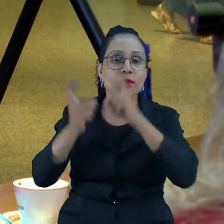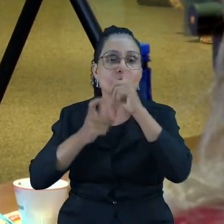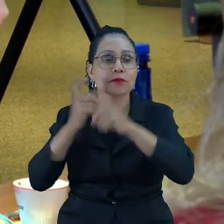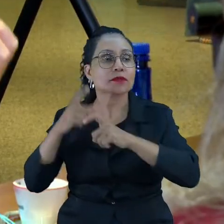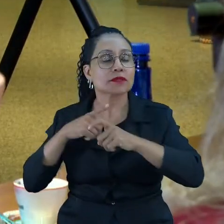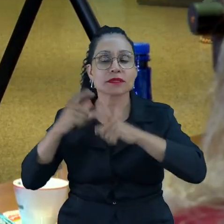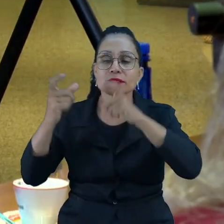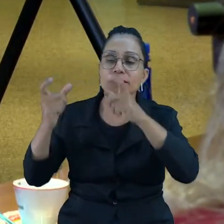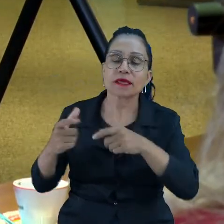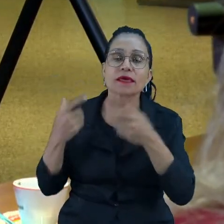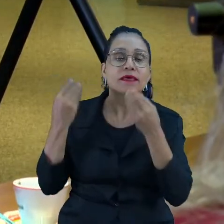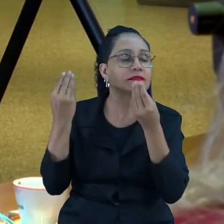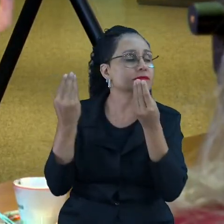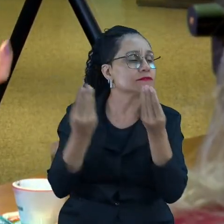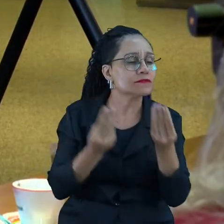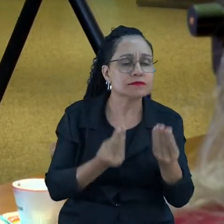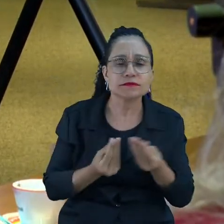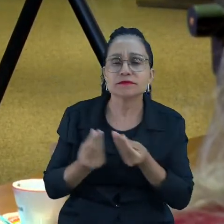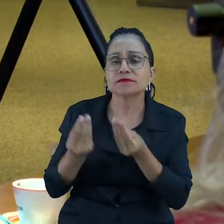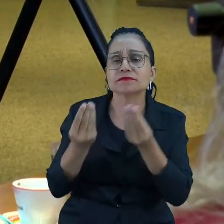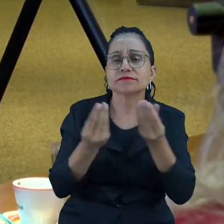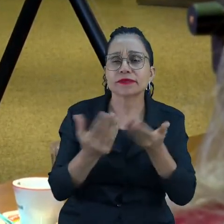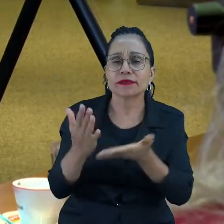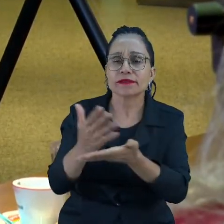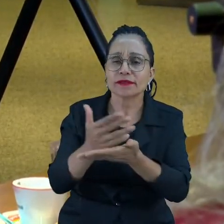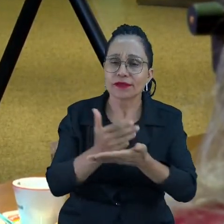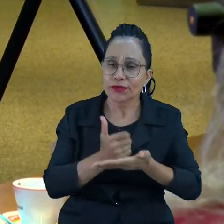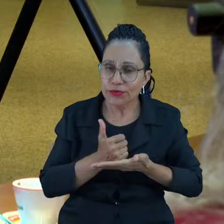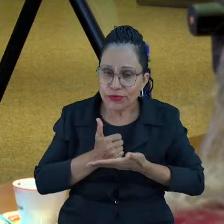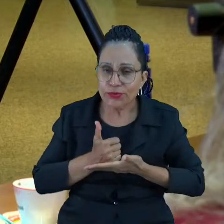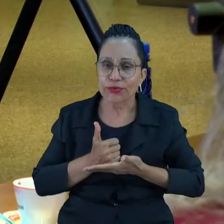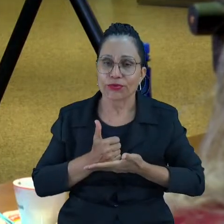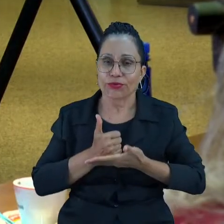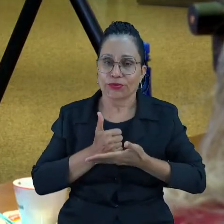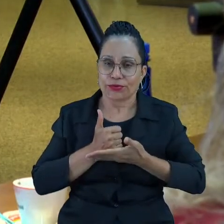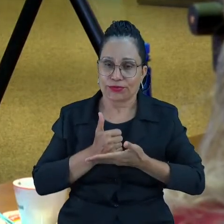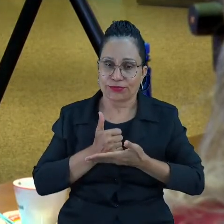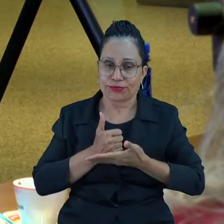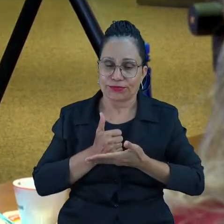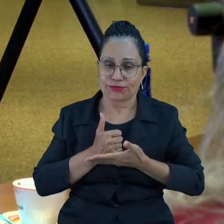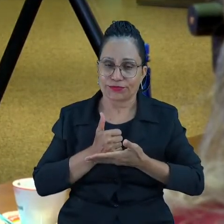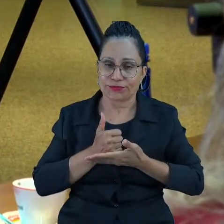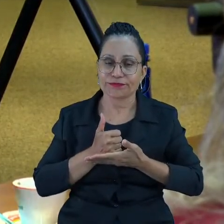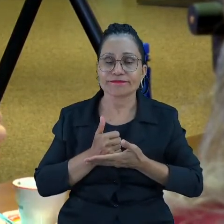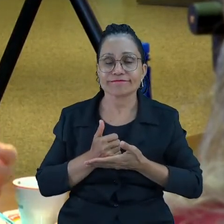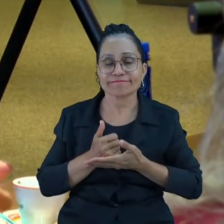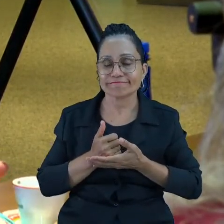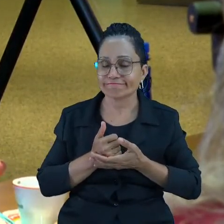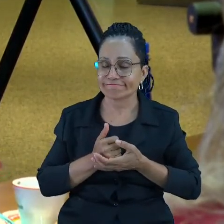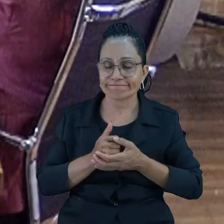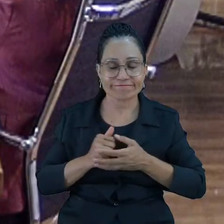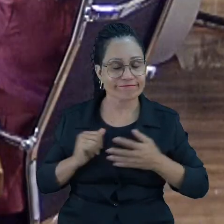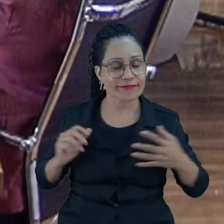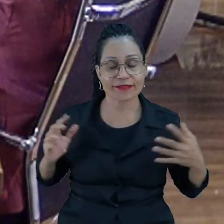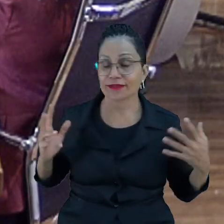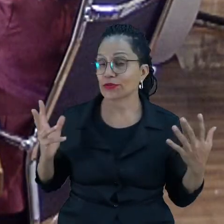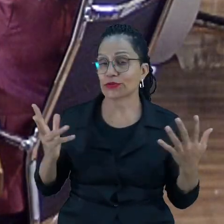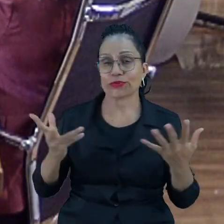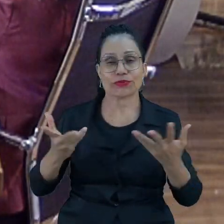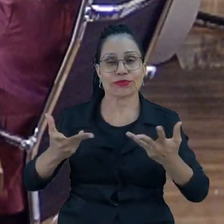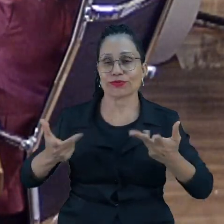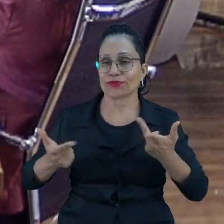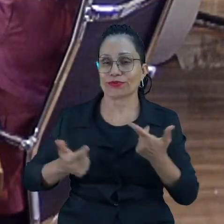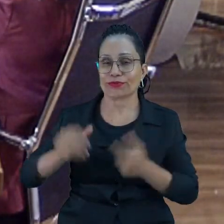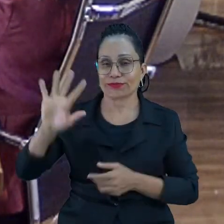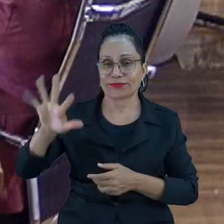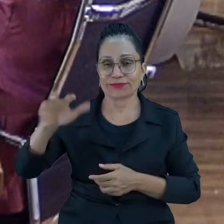tem essa sensibilidade, que tem esse acolhimento. Então, maravilhoso ver vocês. E